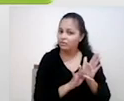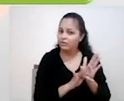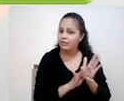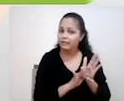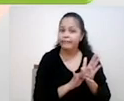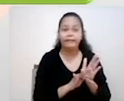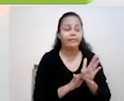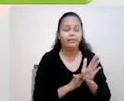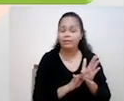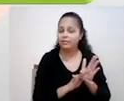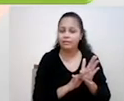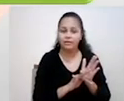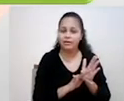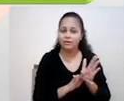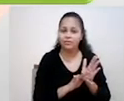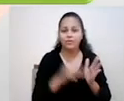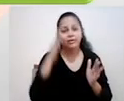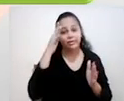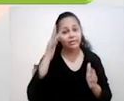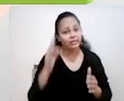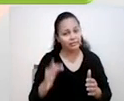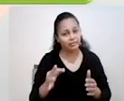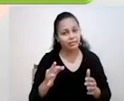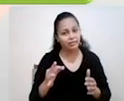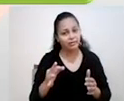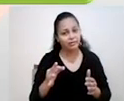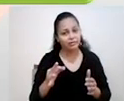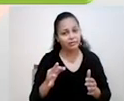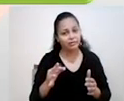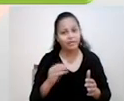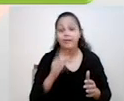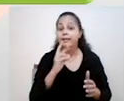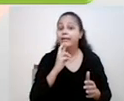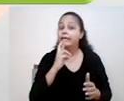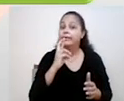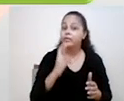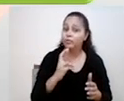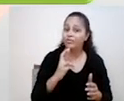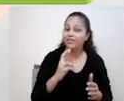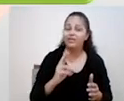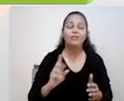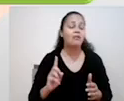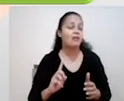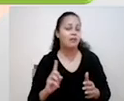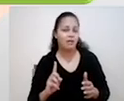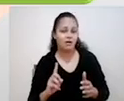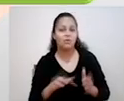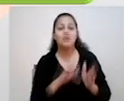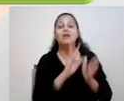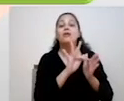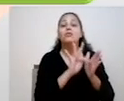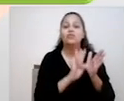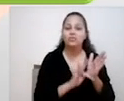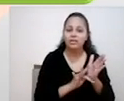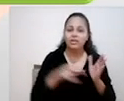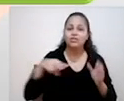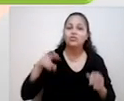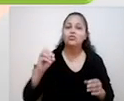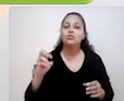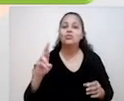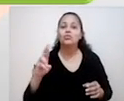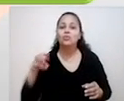né? Então, vocês, tenho certeza que vocês responderam aí não. Por quê? Porque esses textos normativos, eles